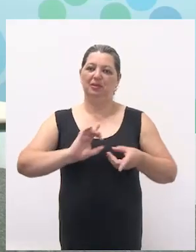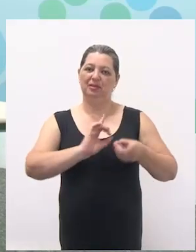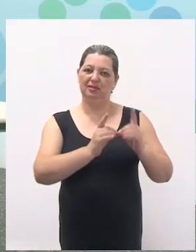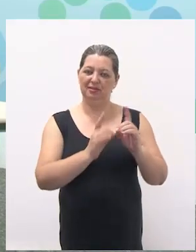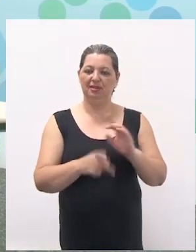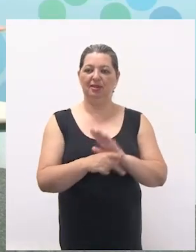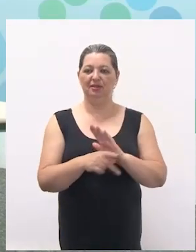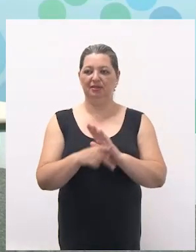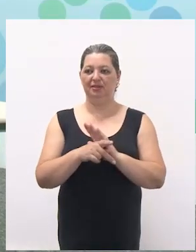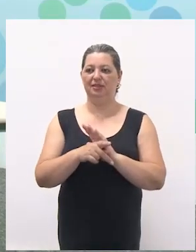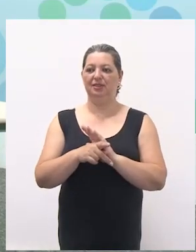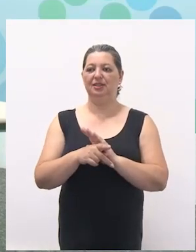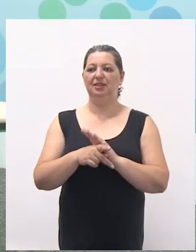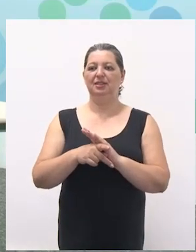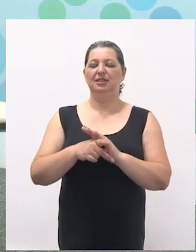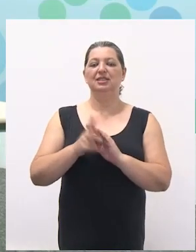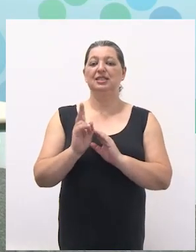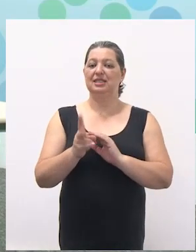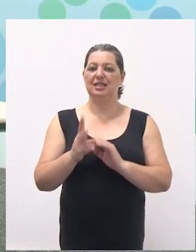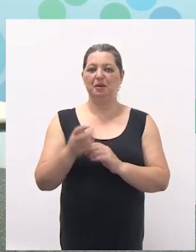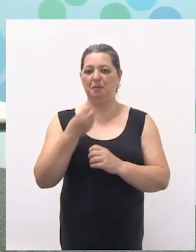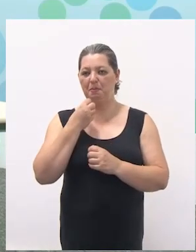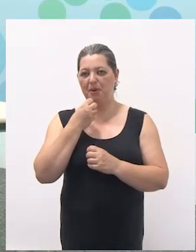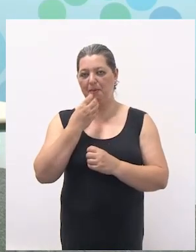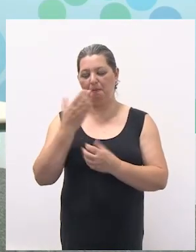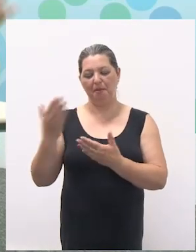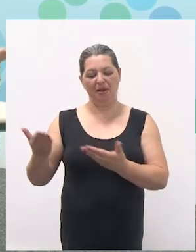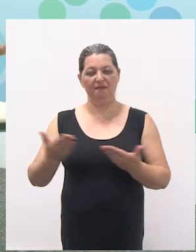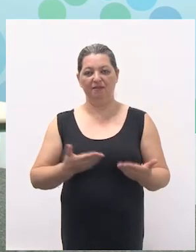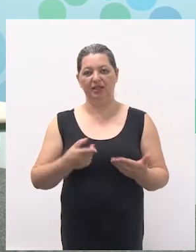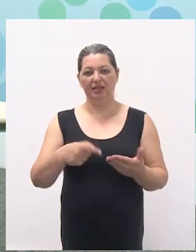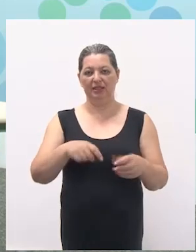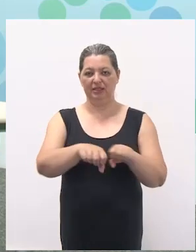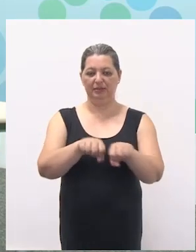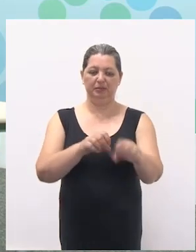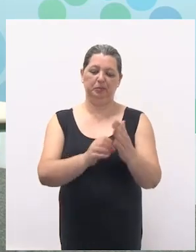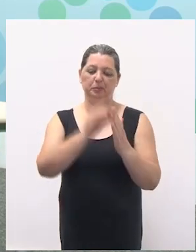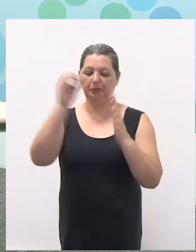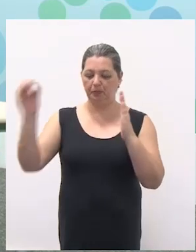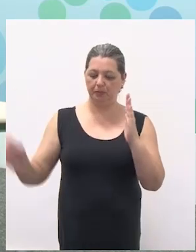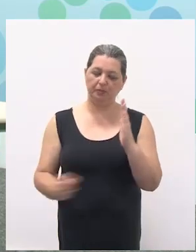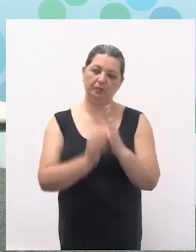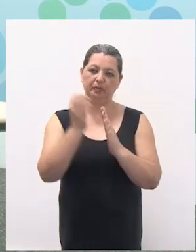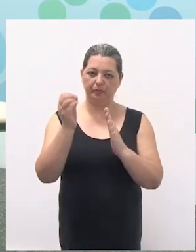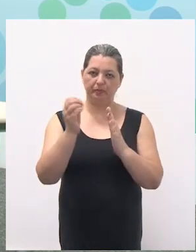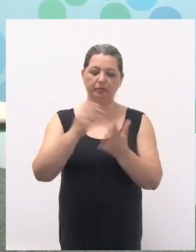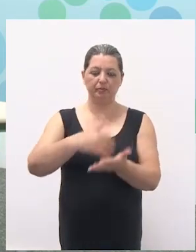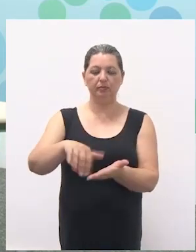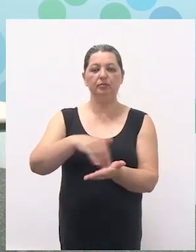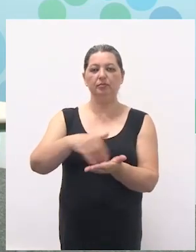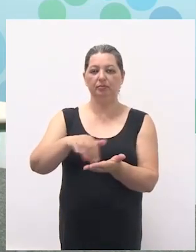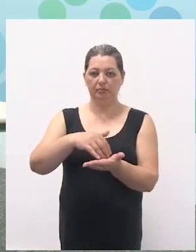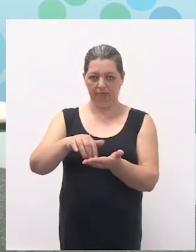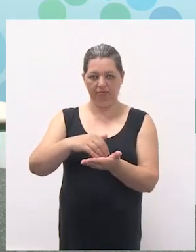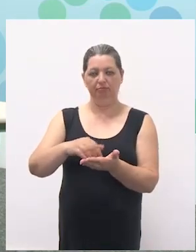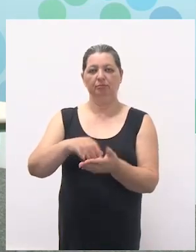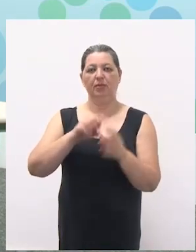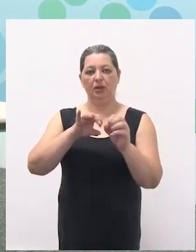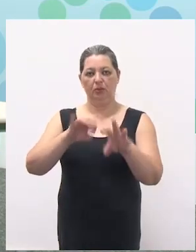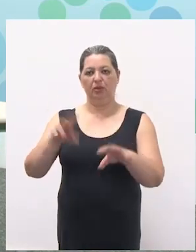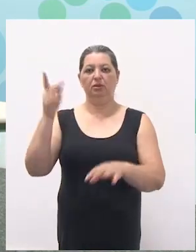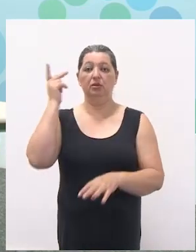contribuições. Então, você é sempre bem-vinda aqui nas nossas formações, aqui no Centro de Mídias, aqui na Secretaria da Educação do Estado de São Paulo, viu,